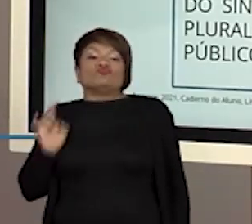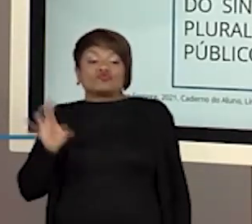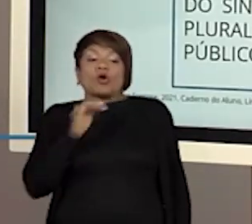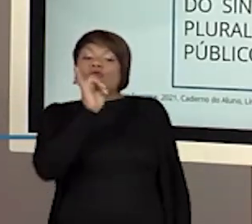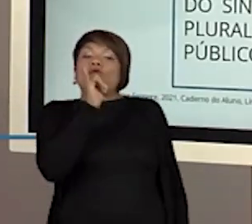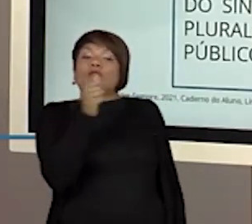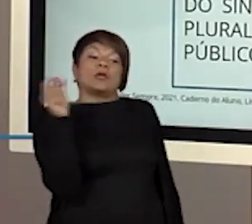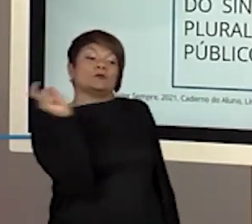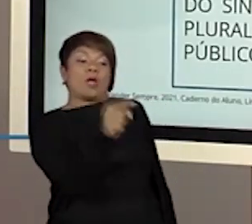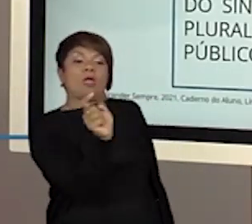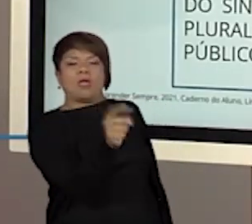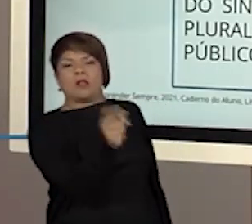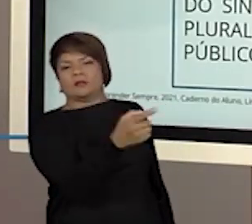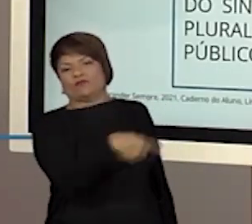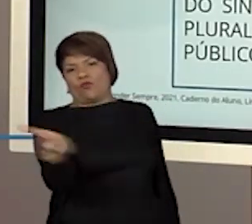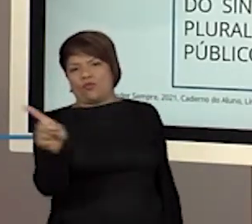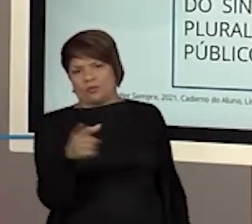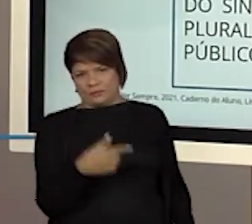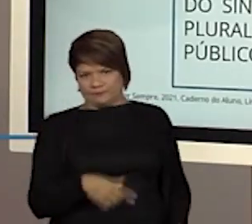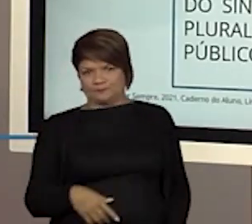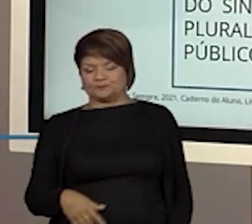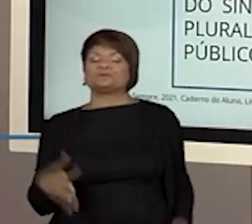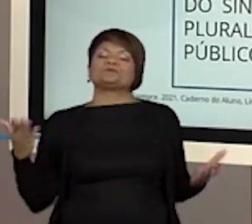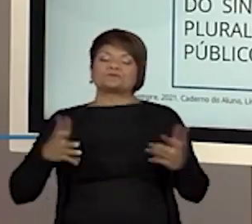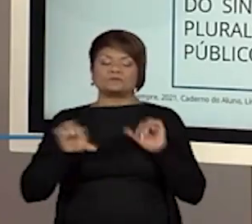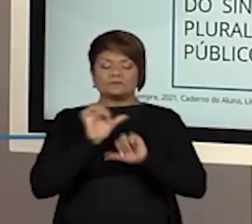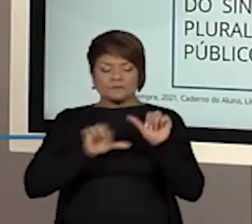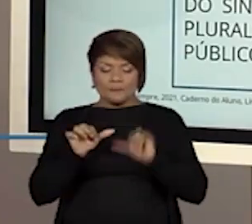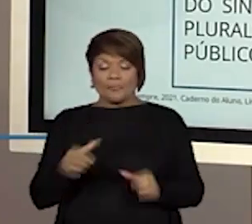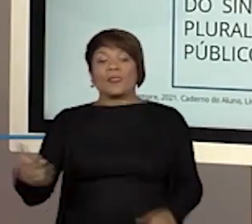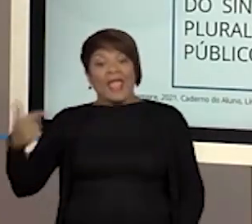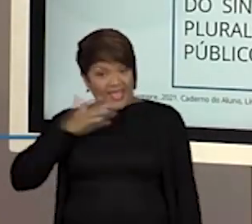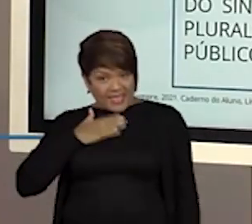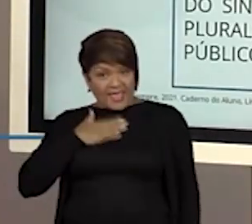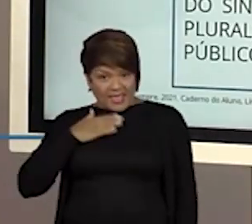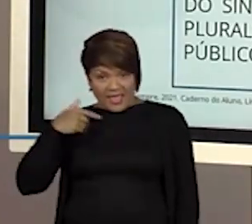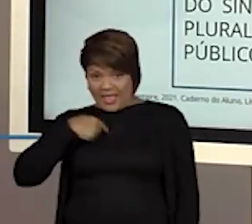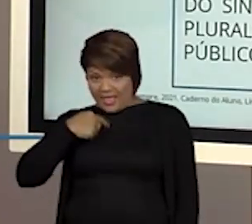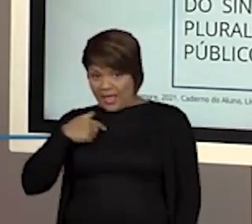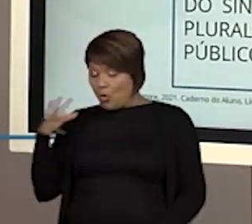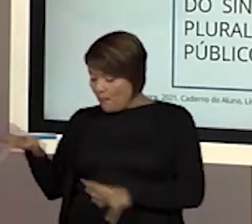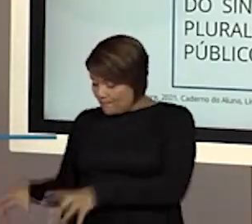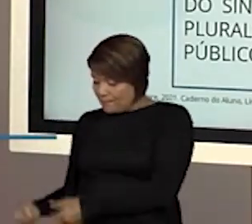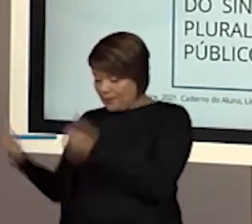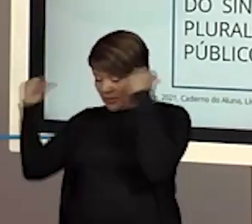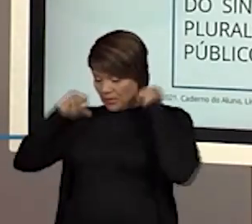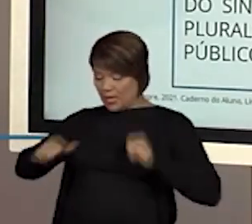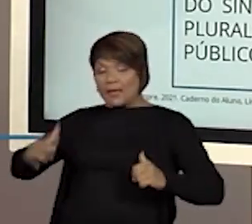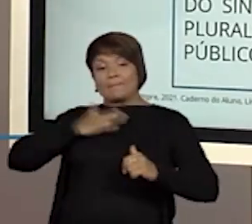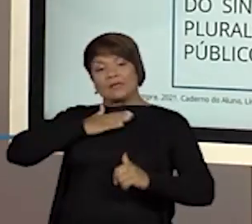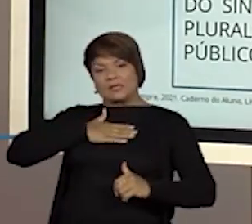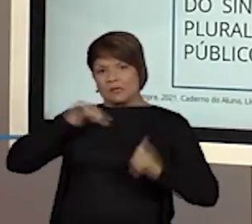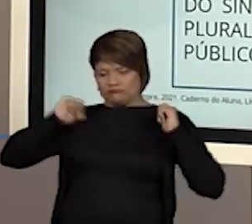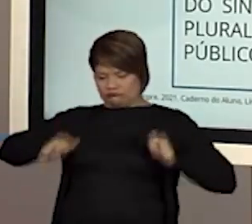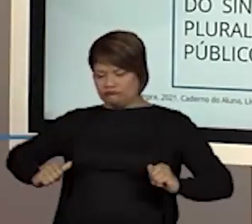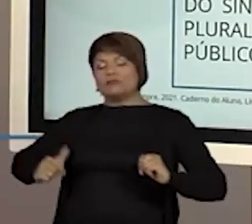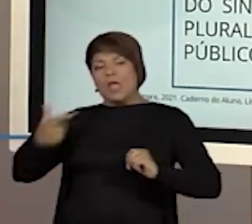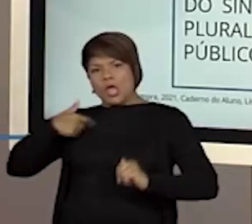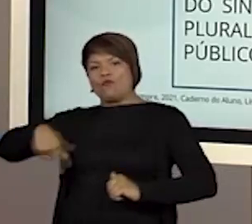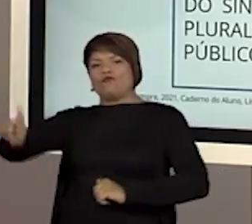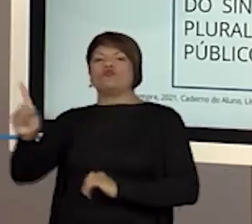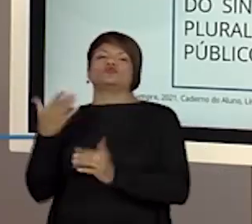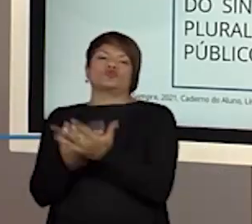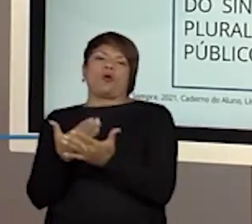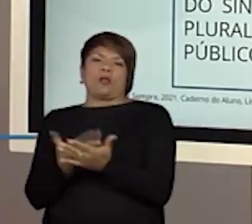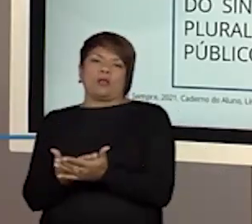dessa história. Agora, eu vou falar diferente. Eu peguei minha mochila para ir à escola. Olha só, então, eu passei